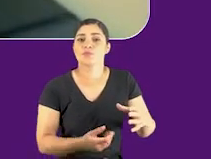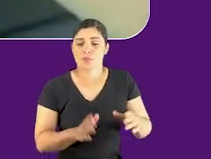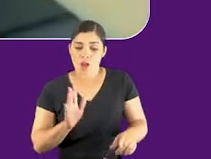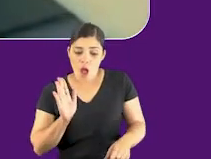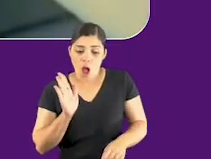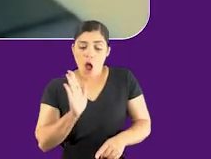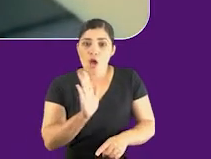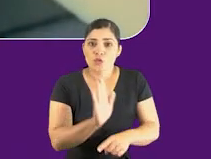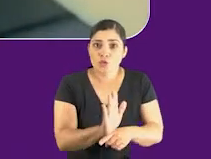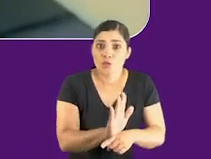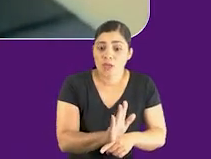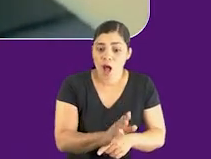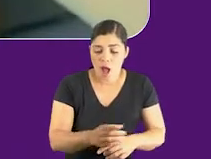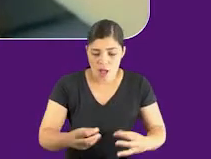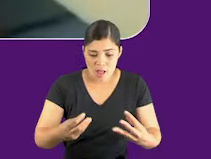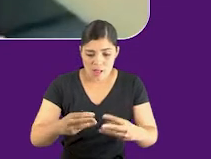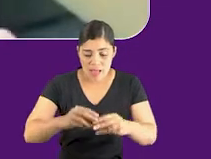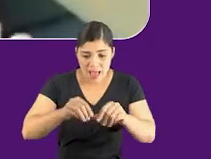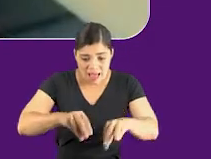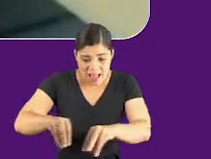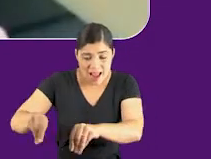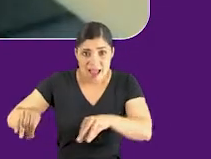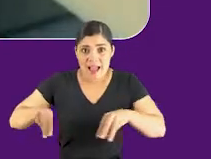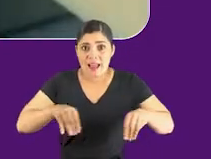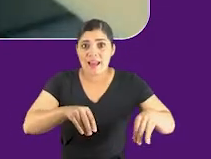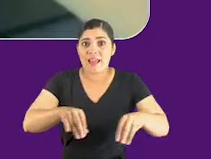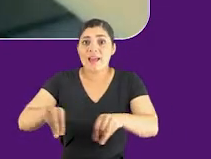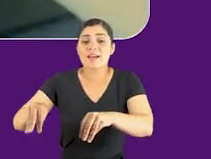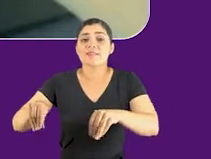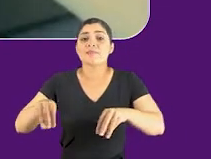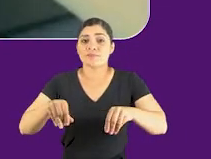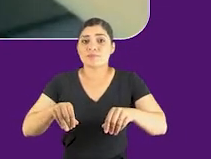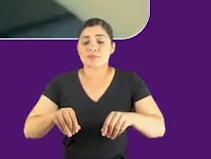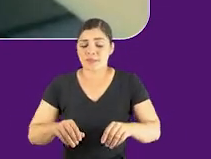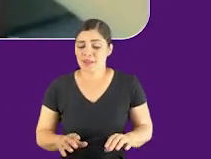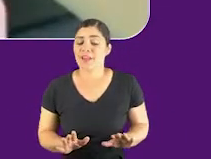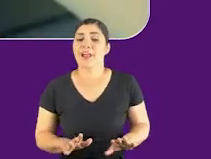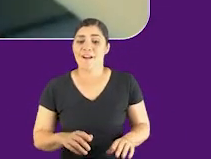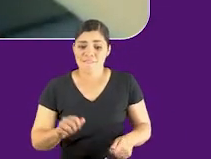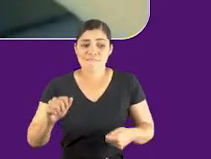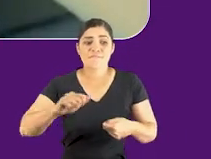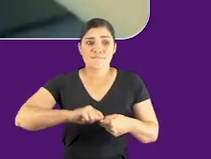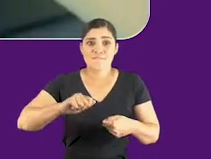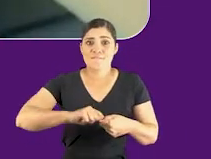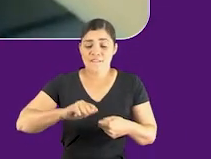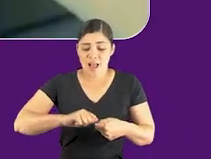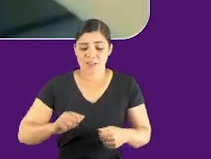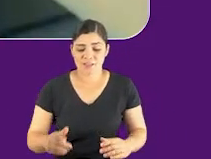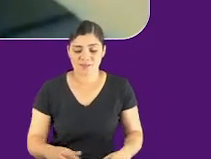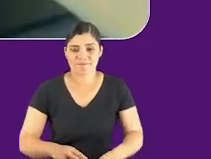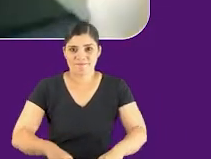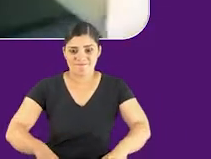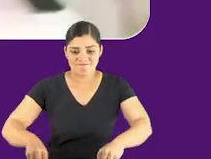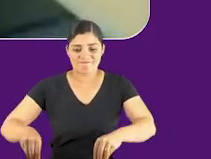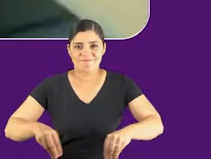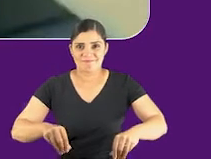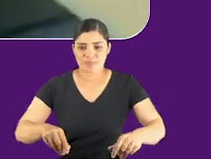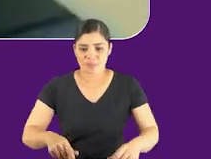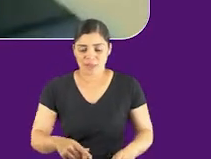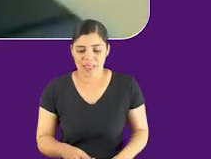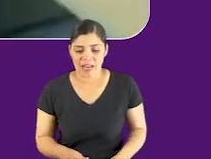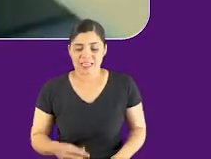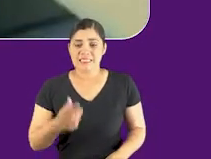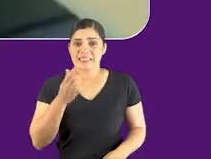grande em vez de ajudar o solo ela ela faz o solo ficar muito ácido e muito ruim para produção futura